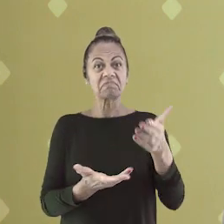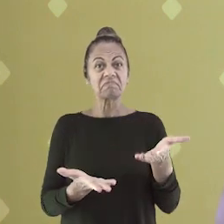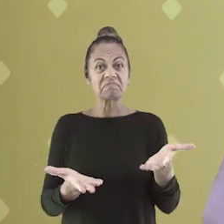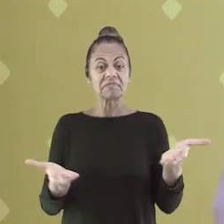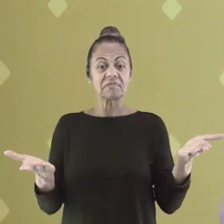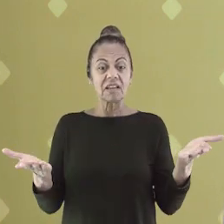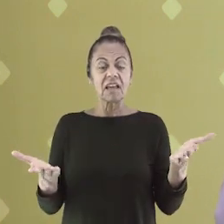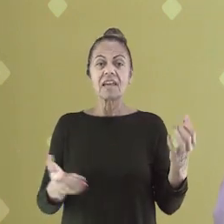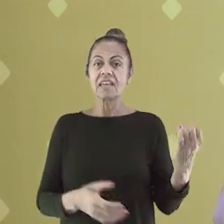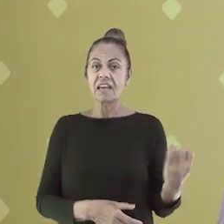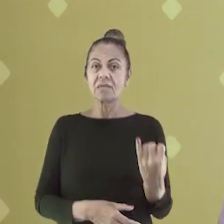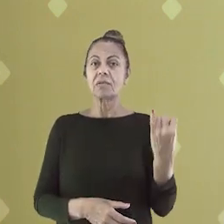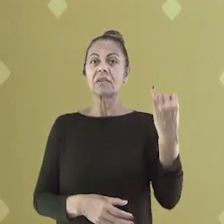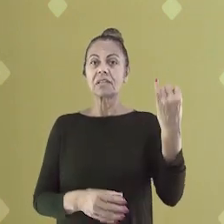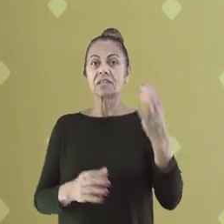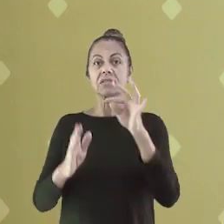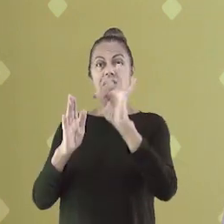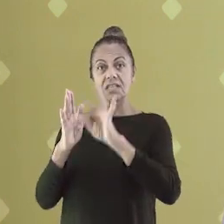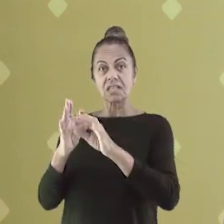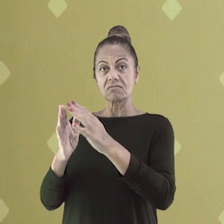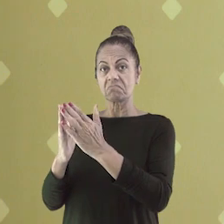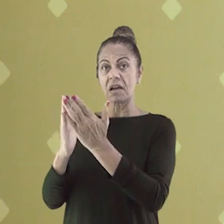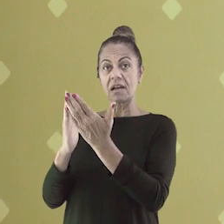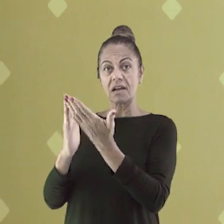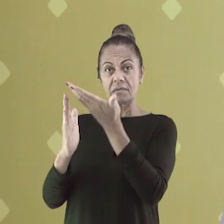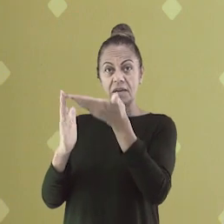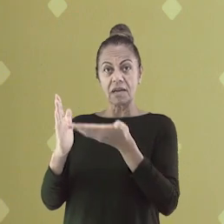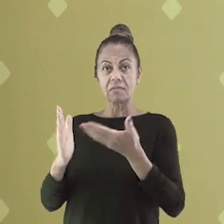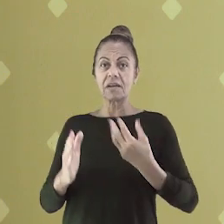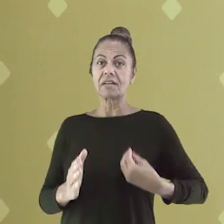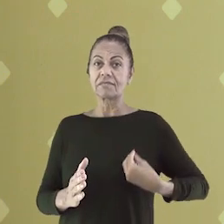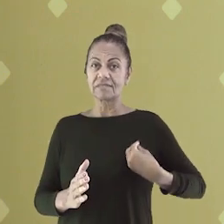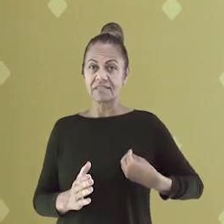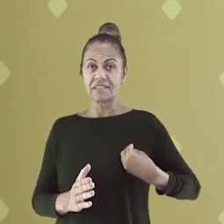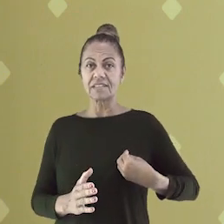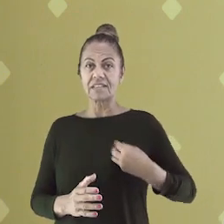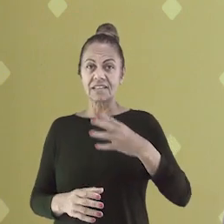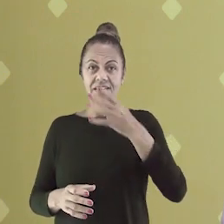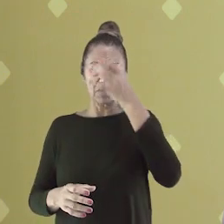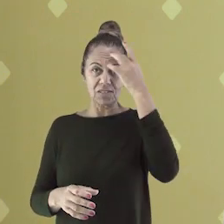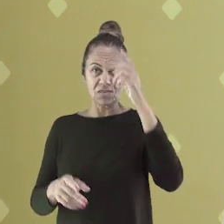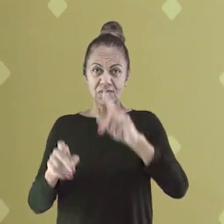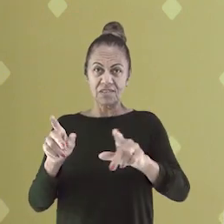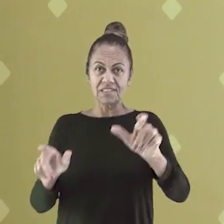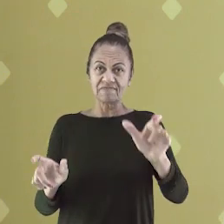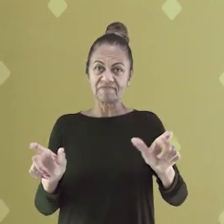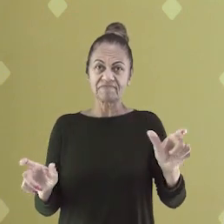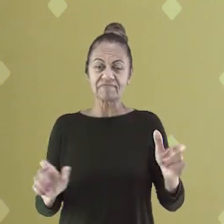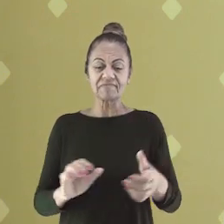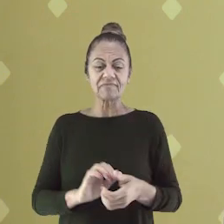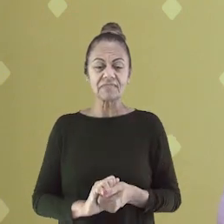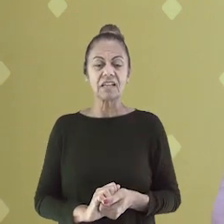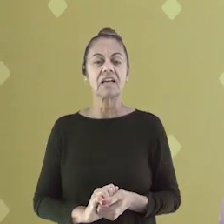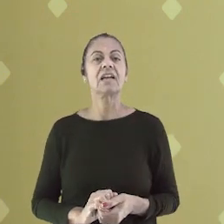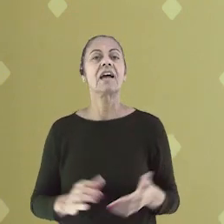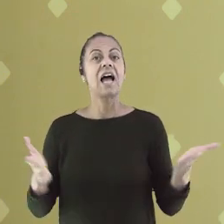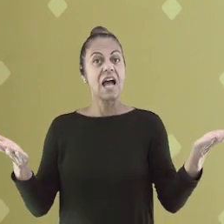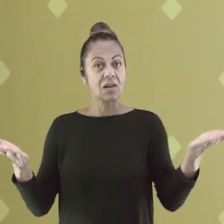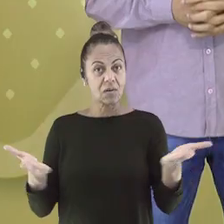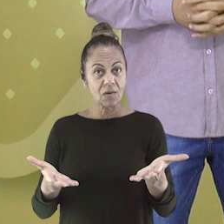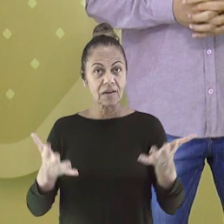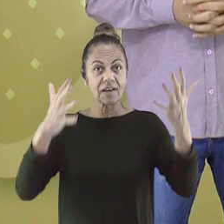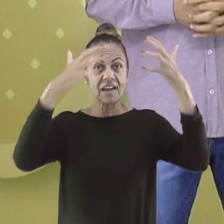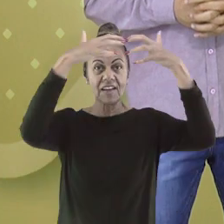sobretudo, de agir no mundo da vida. Isto mostra também a grande importância dos textos religiosos para a vida das